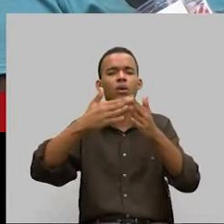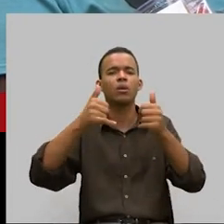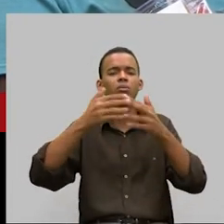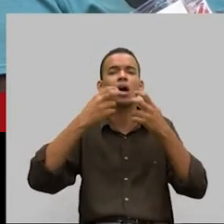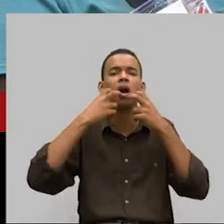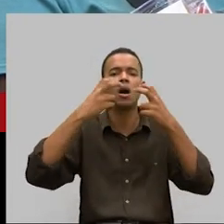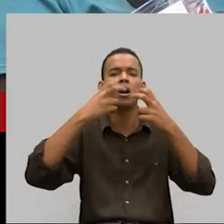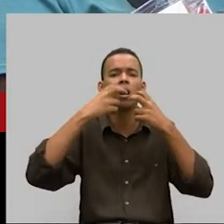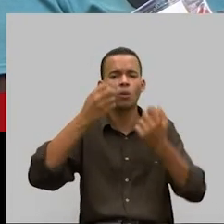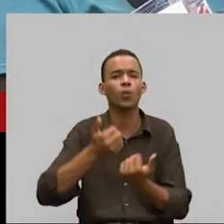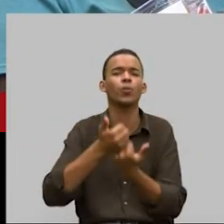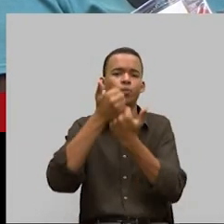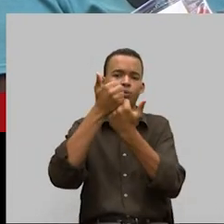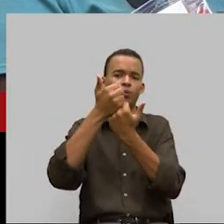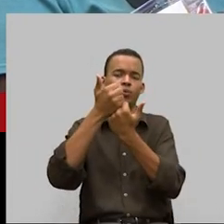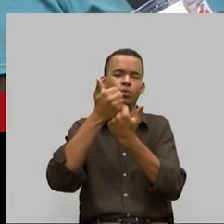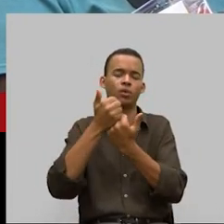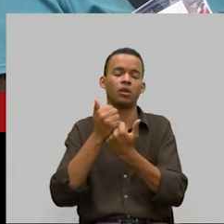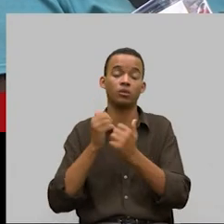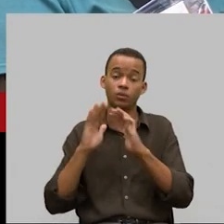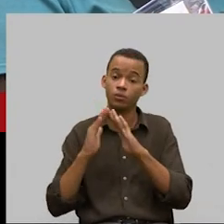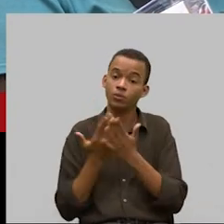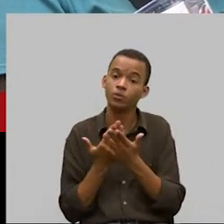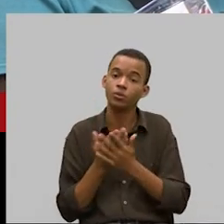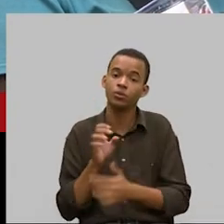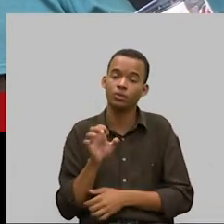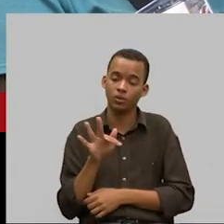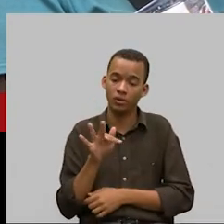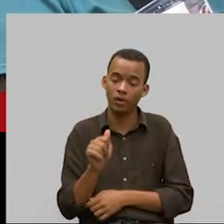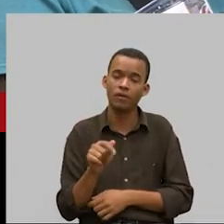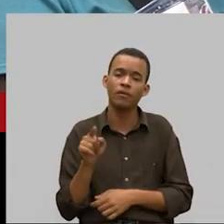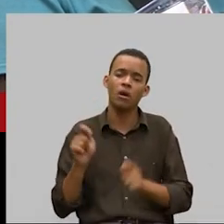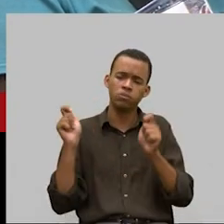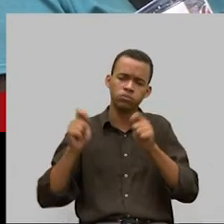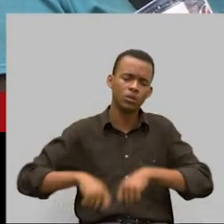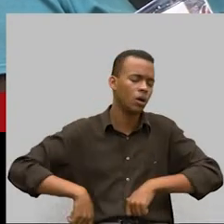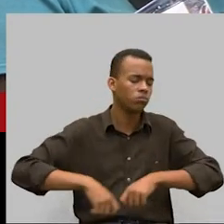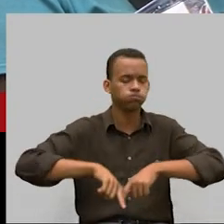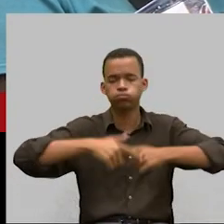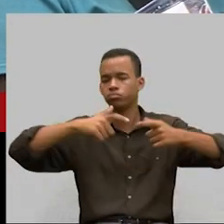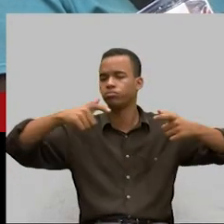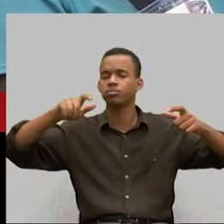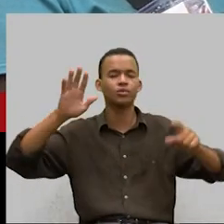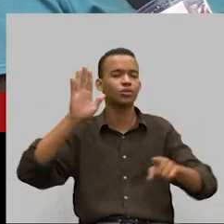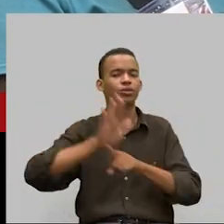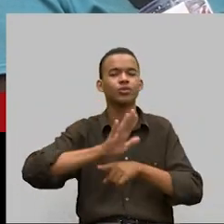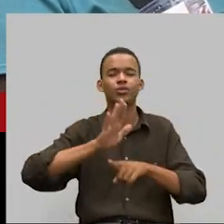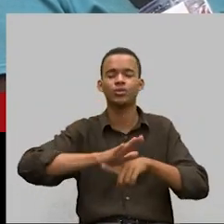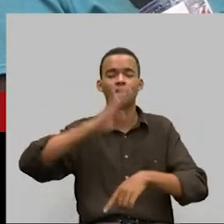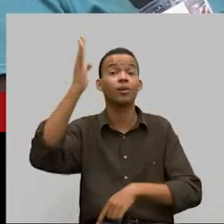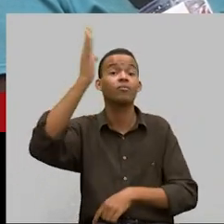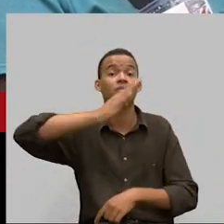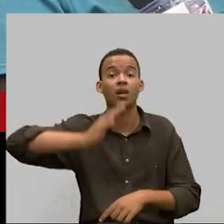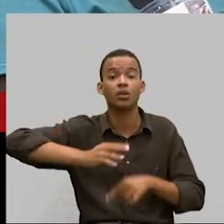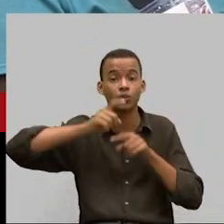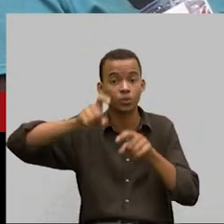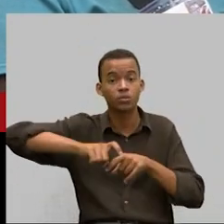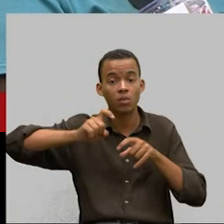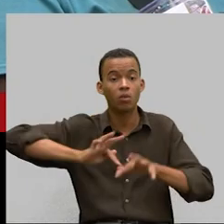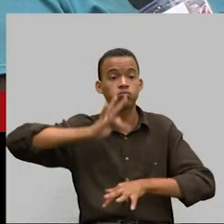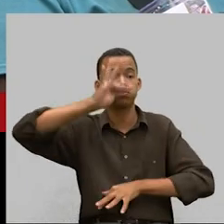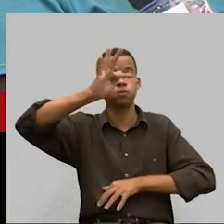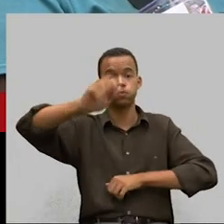causa é querida as zfas têm um potencial gigante para um Brasil Rural e prósperos acreditamos no